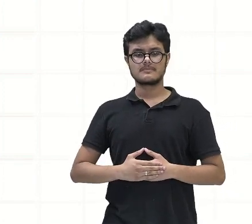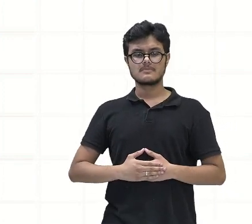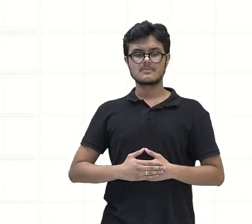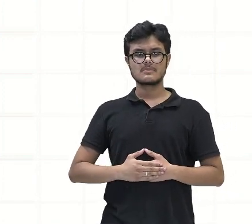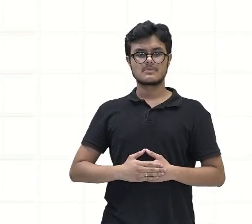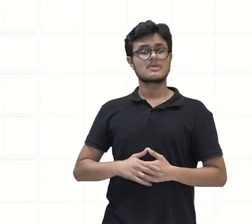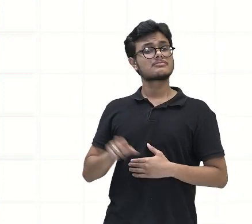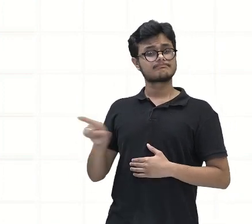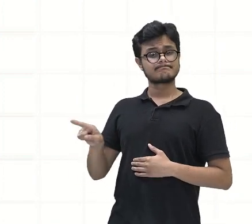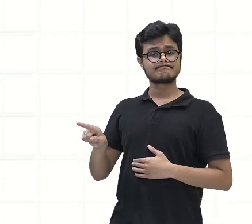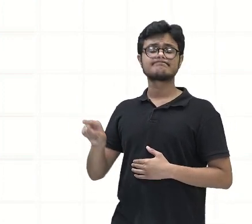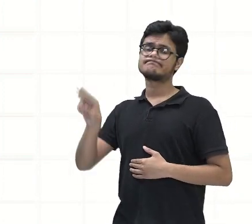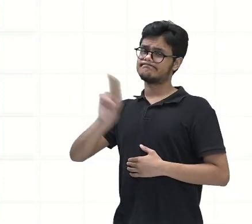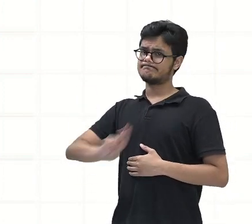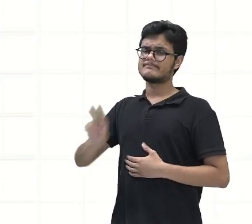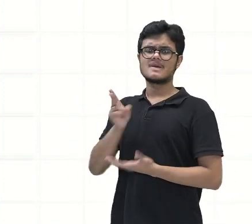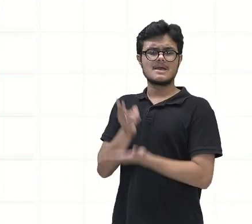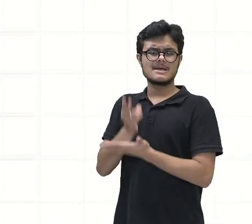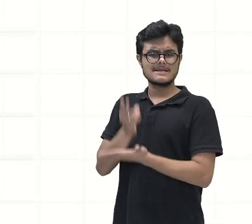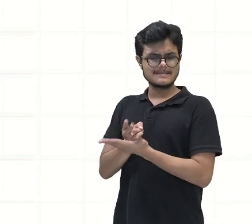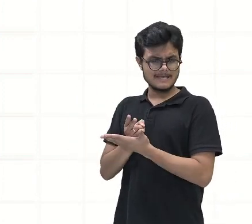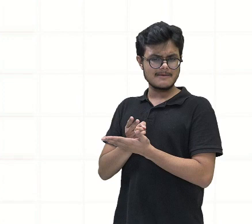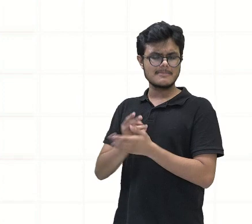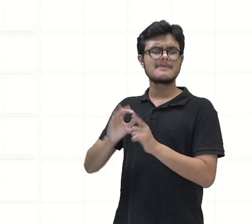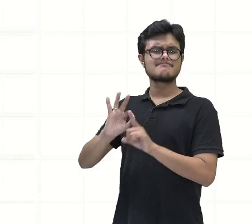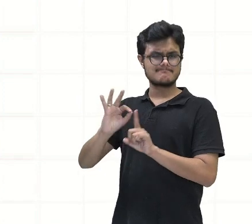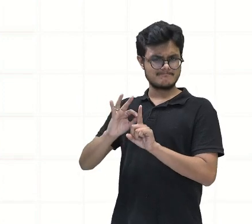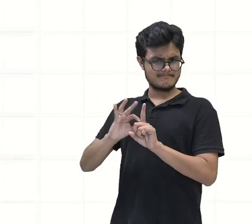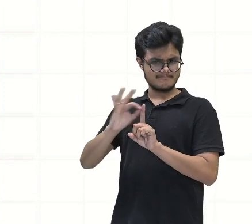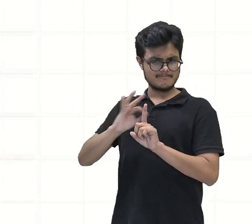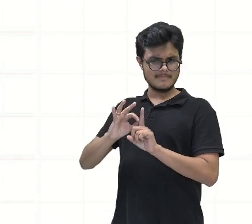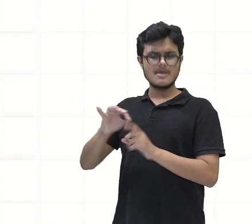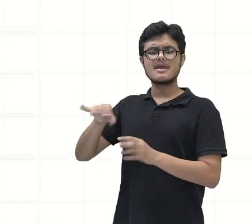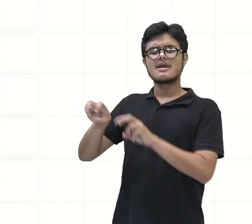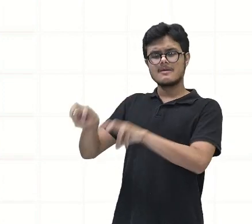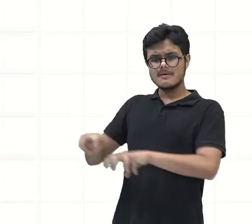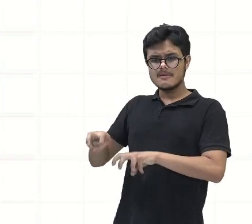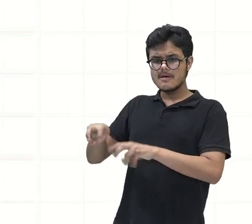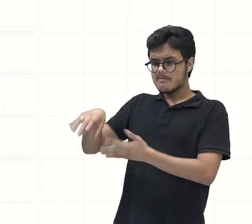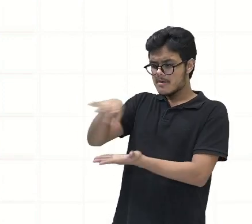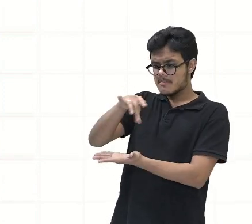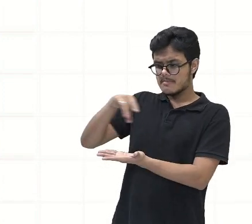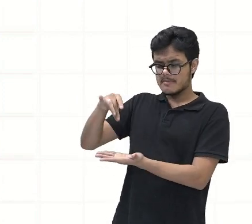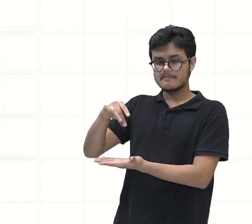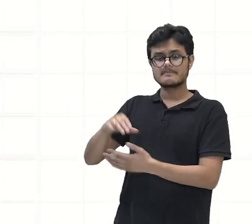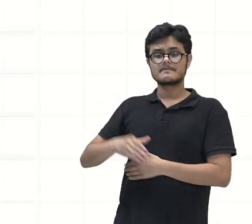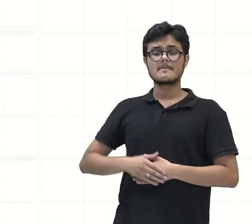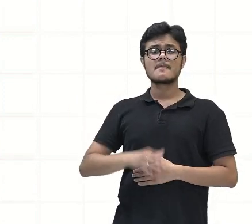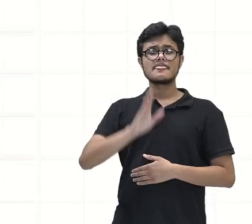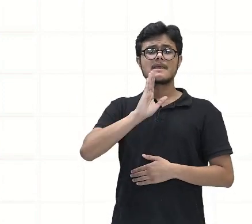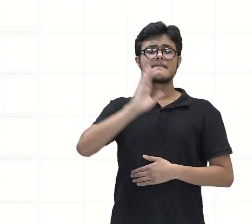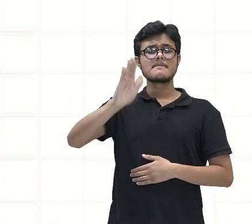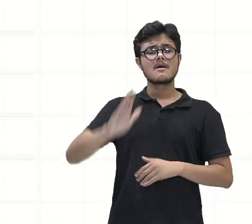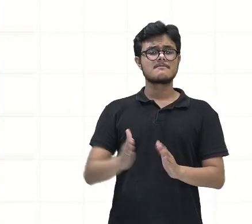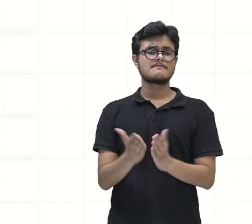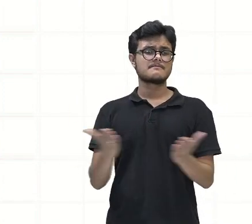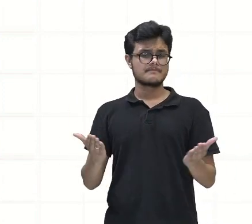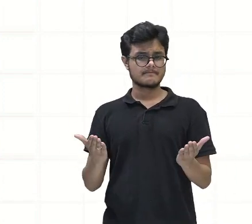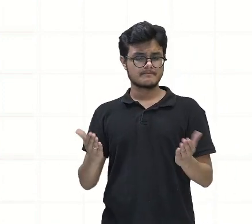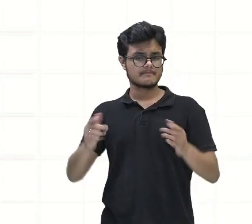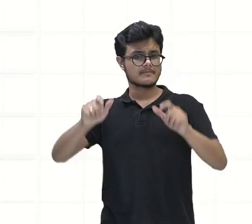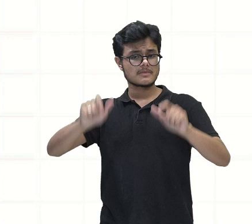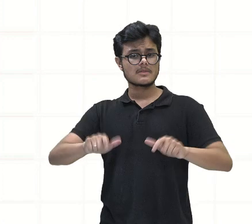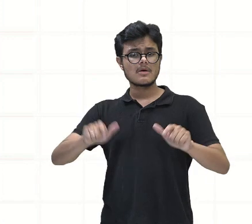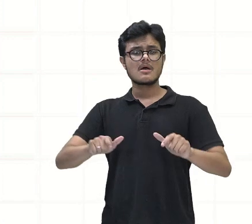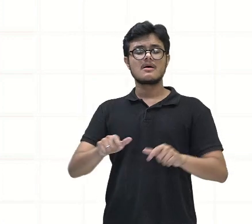bastante frequente aqui essa área colhida de soja e aí a gente vai dar destaque aqui para a fonte